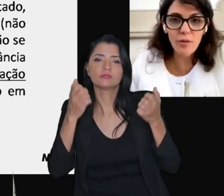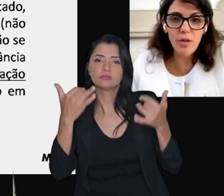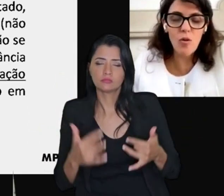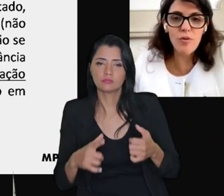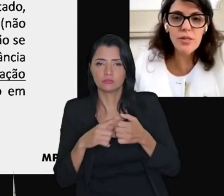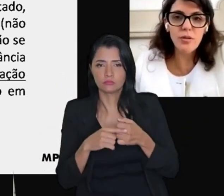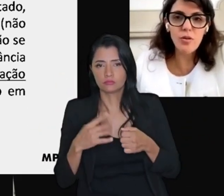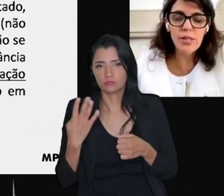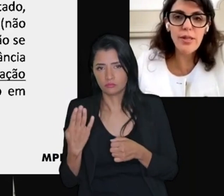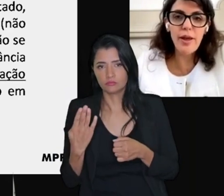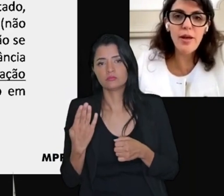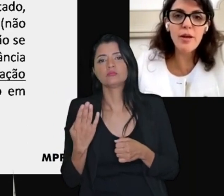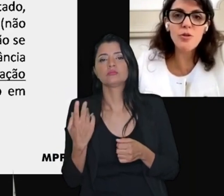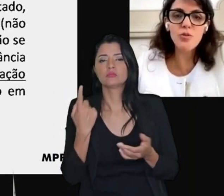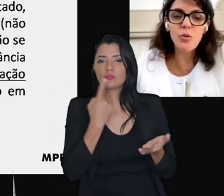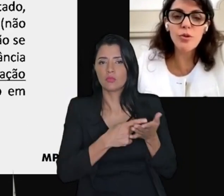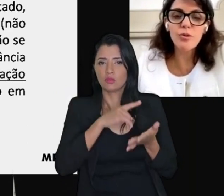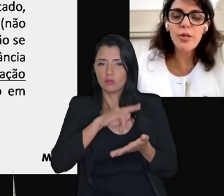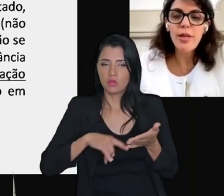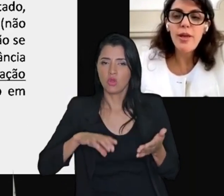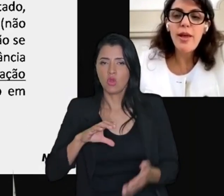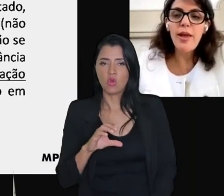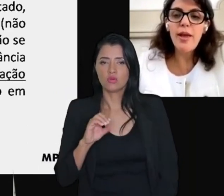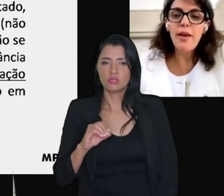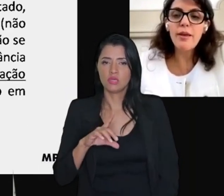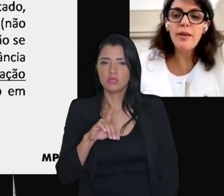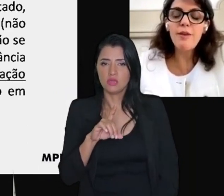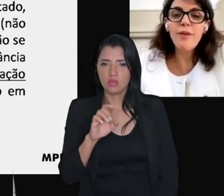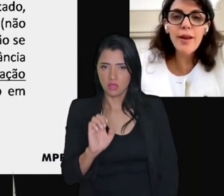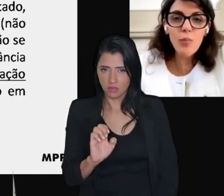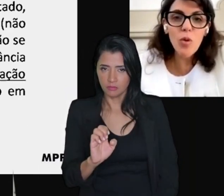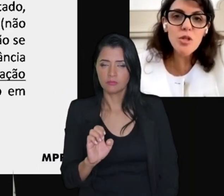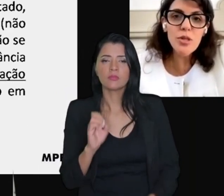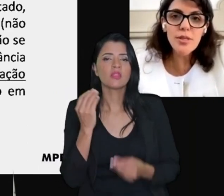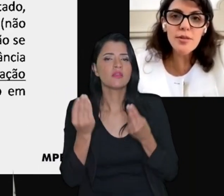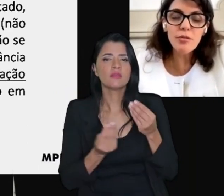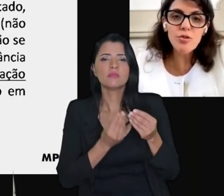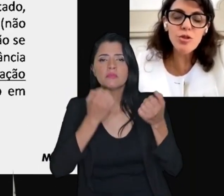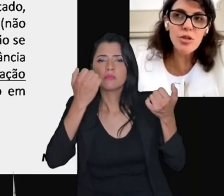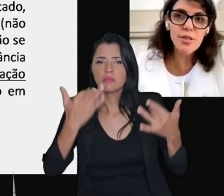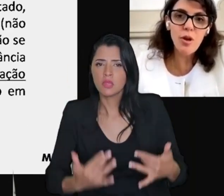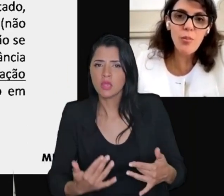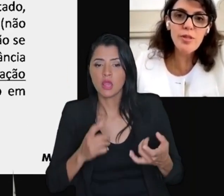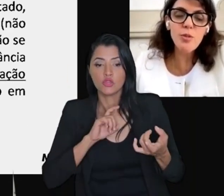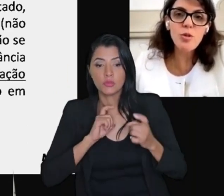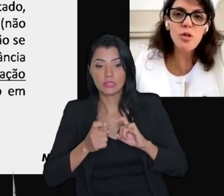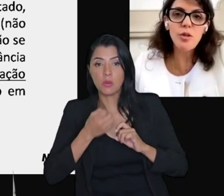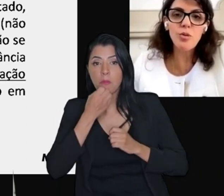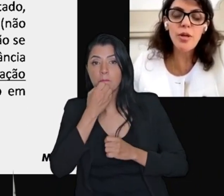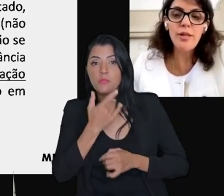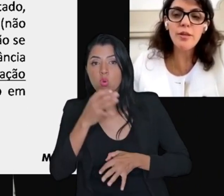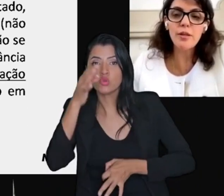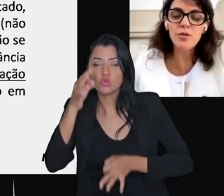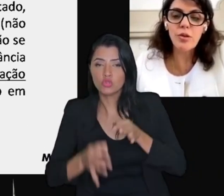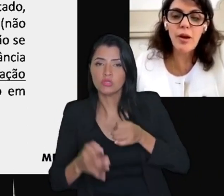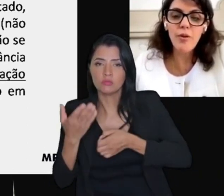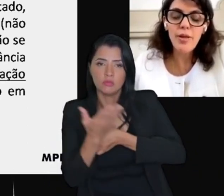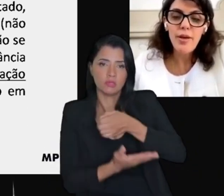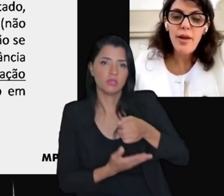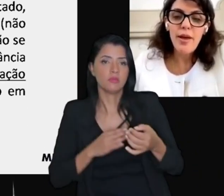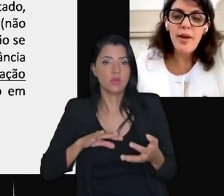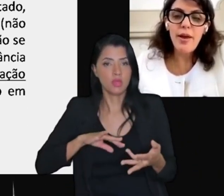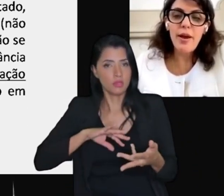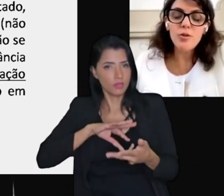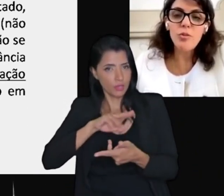artigo 4º da Convenção da OCDE, anti-suborno, que fala na boa administração da justiça, que é um princípio de direito